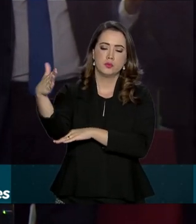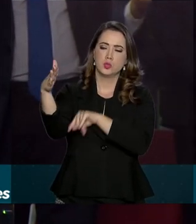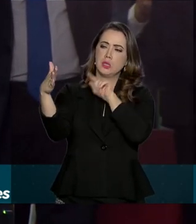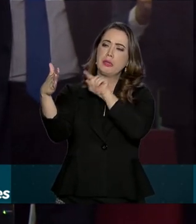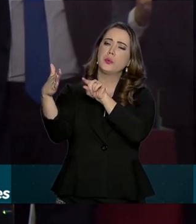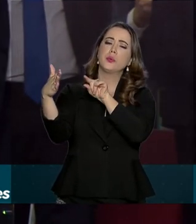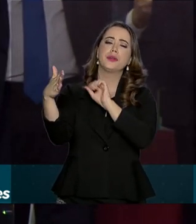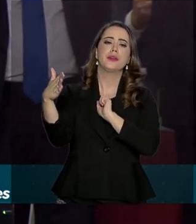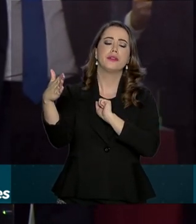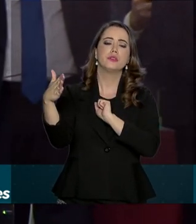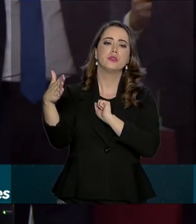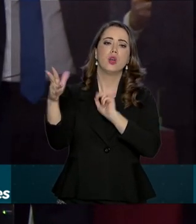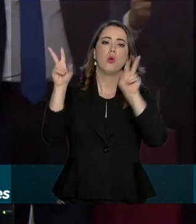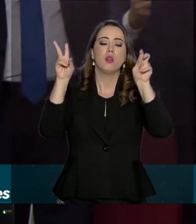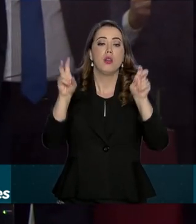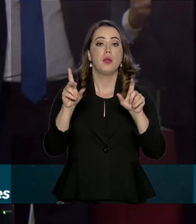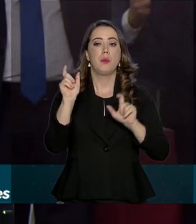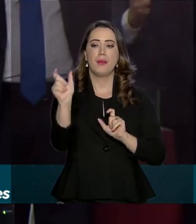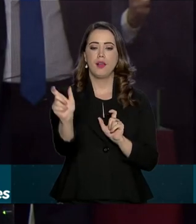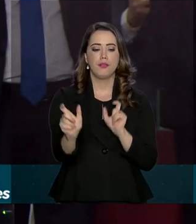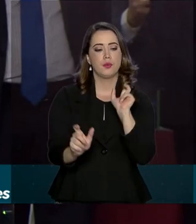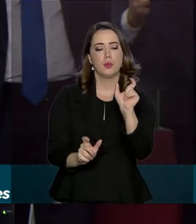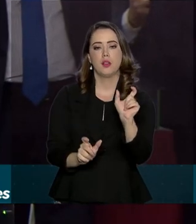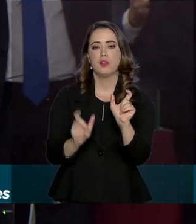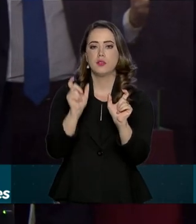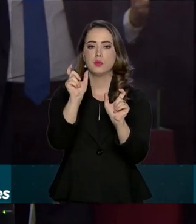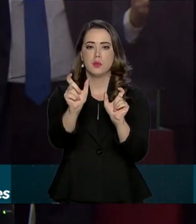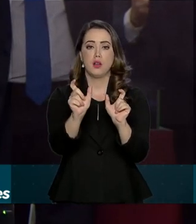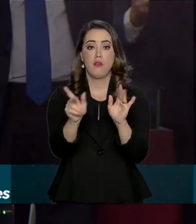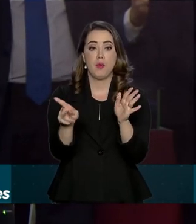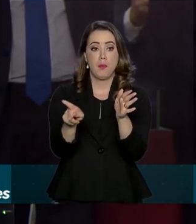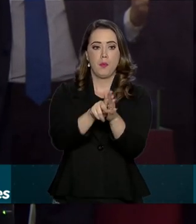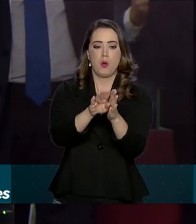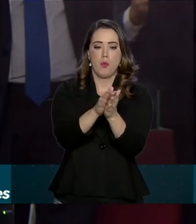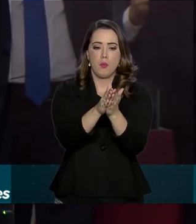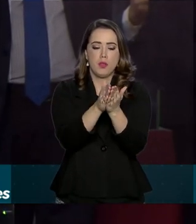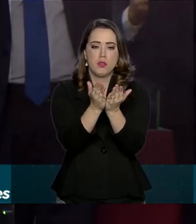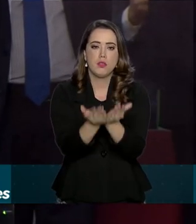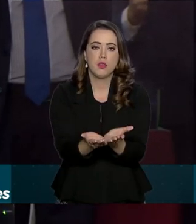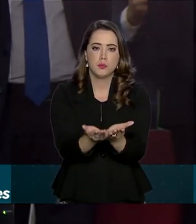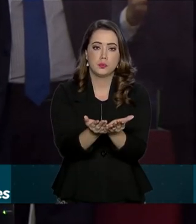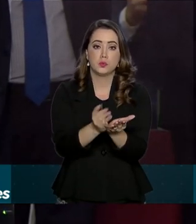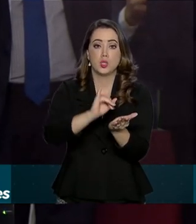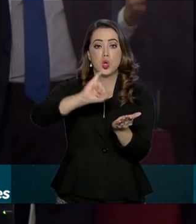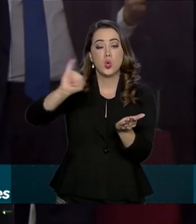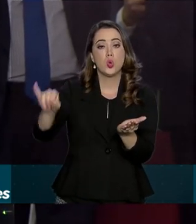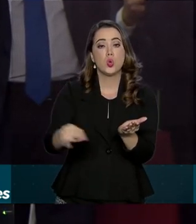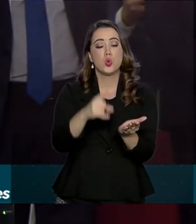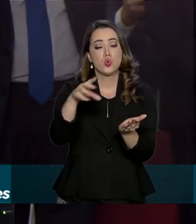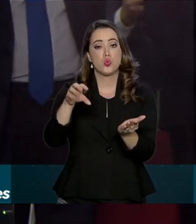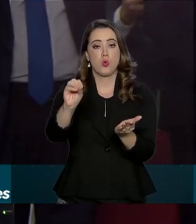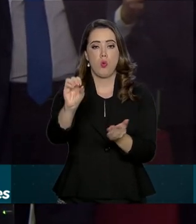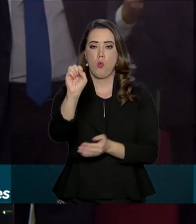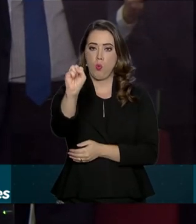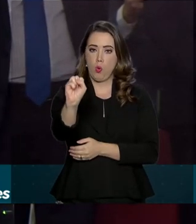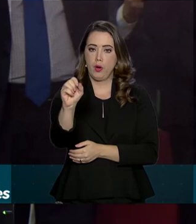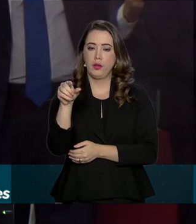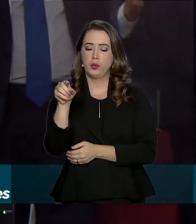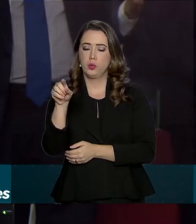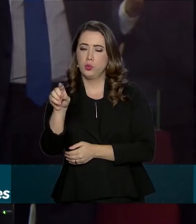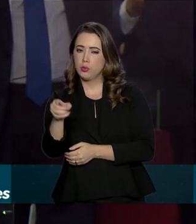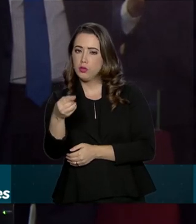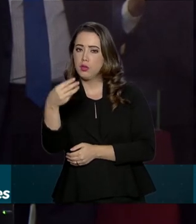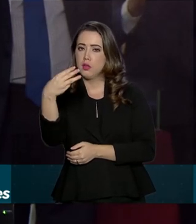algumas palavras de uma passagem bíblica, João 8:32.